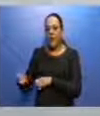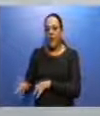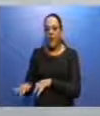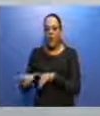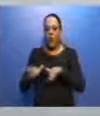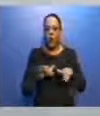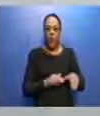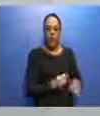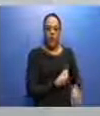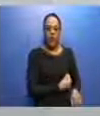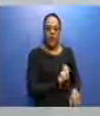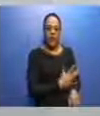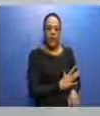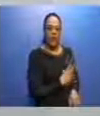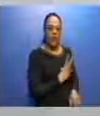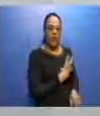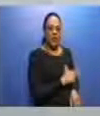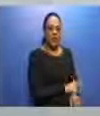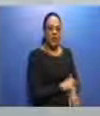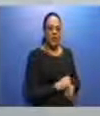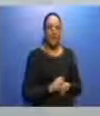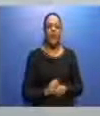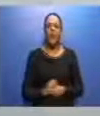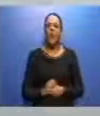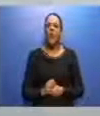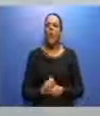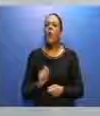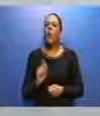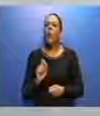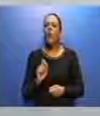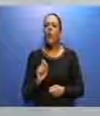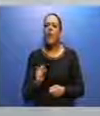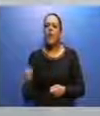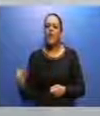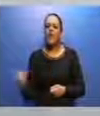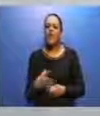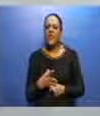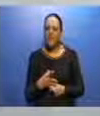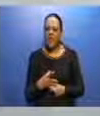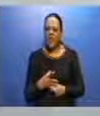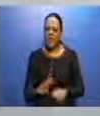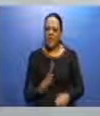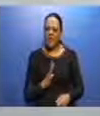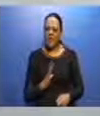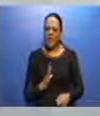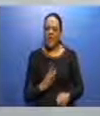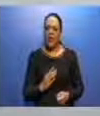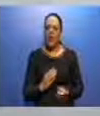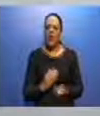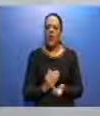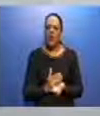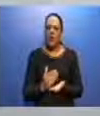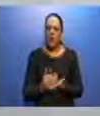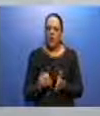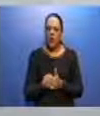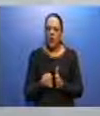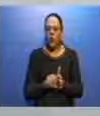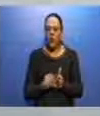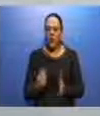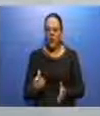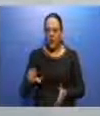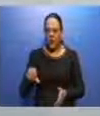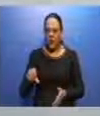com a modernização das cidades ela teve início por volta do século 19 com o desenvolvimento